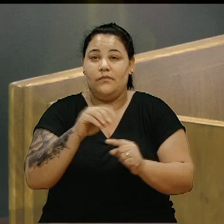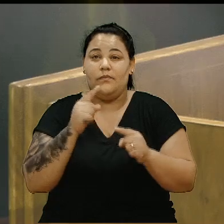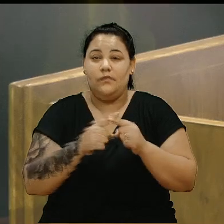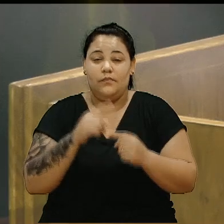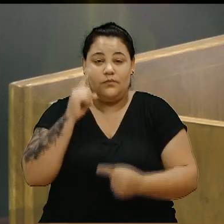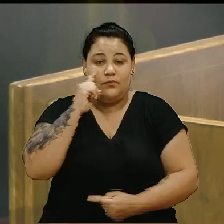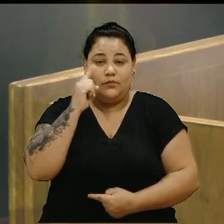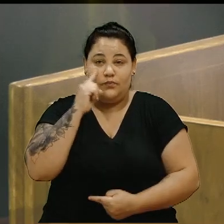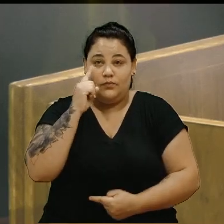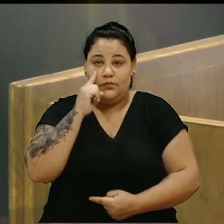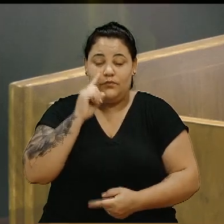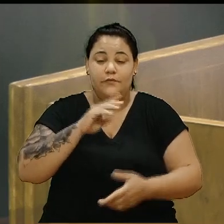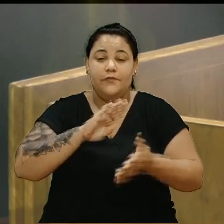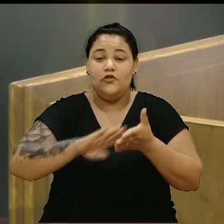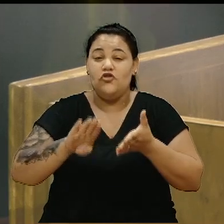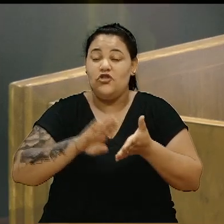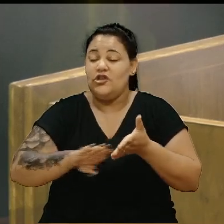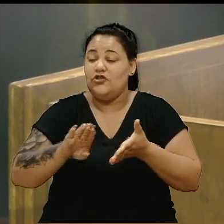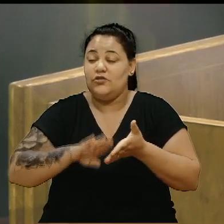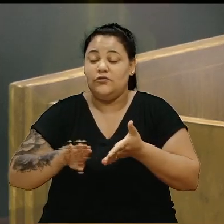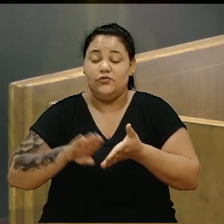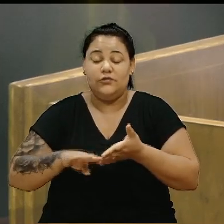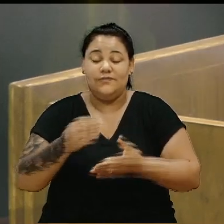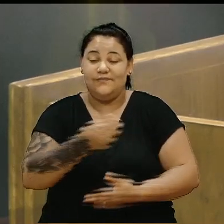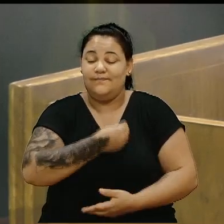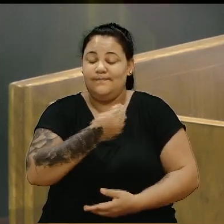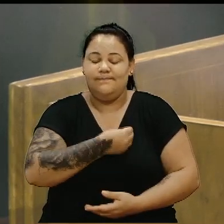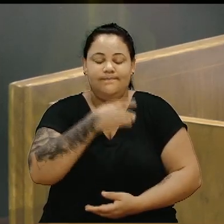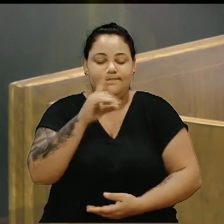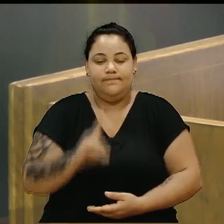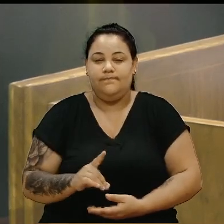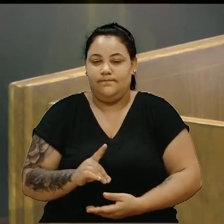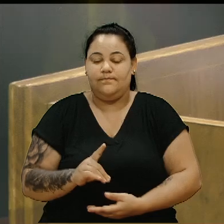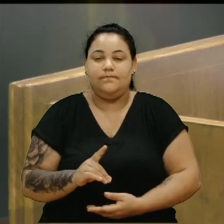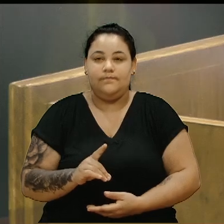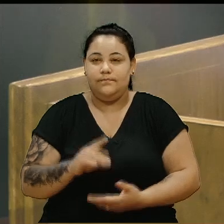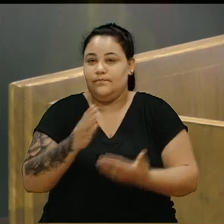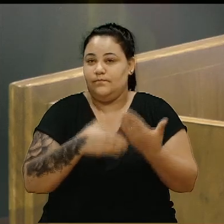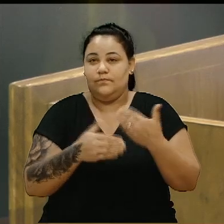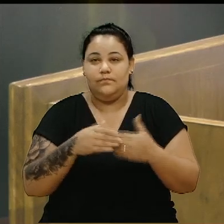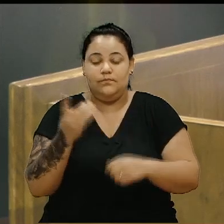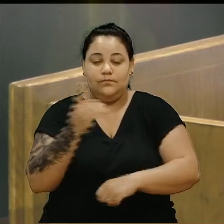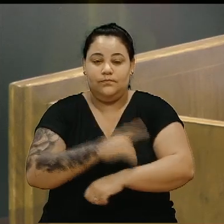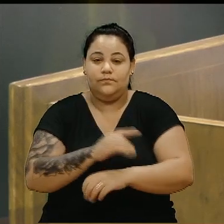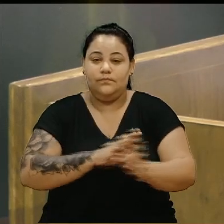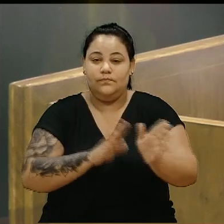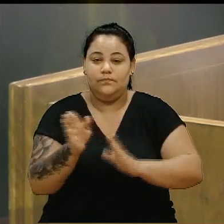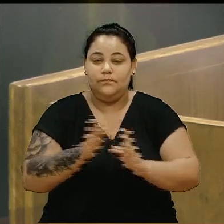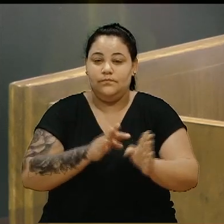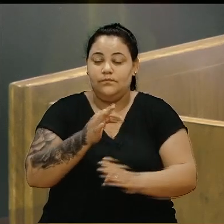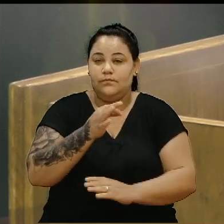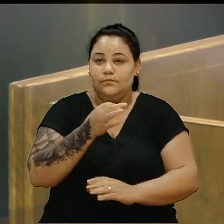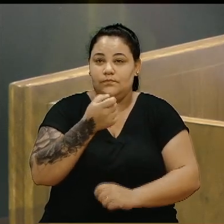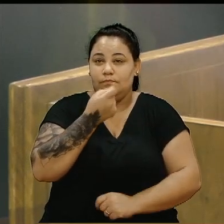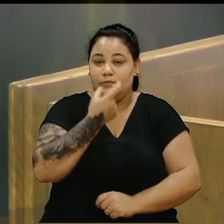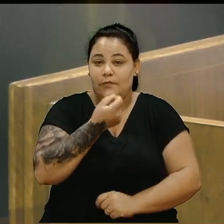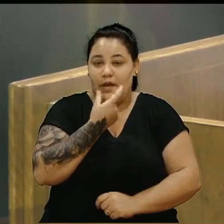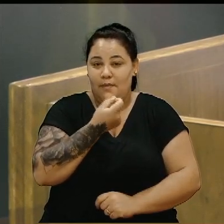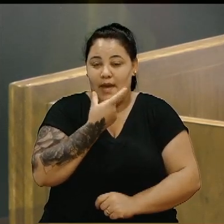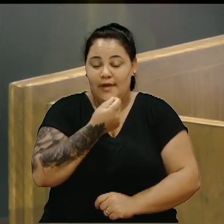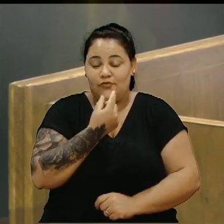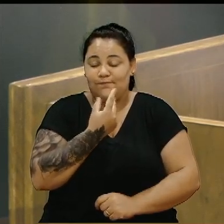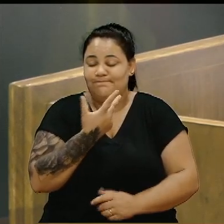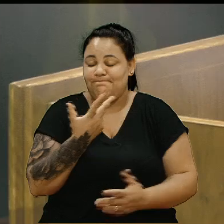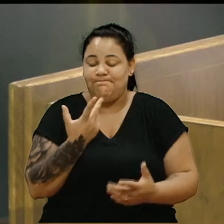o direito à vida dos nossos raros. Cada dia o acesso aos medicamentos está mais